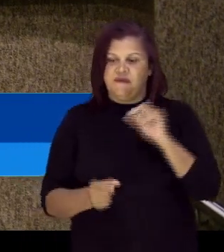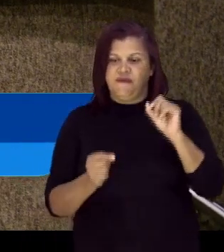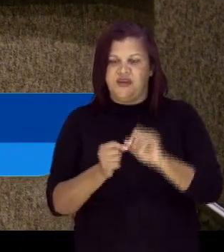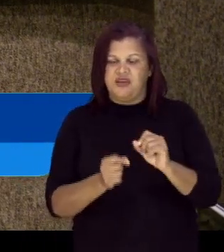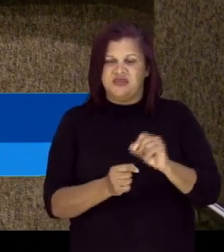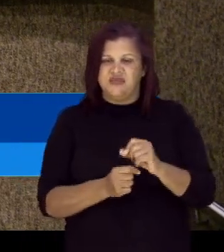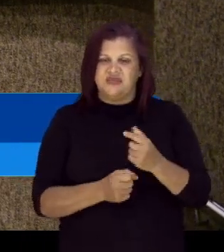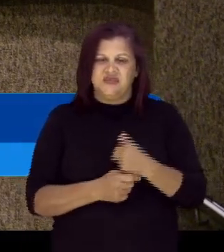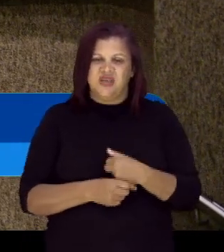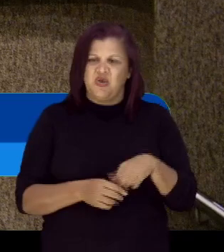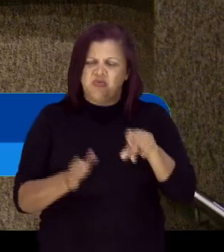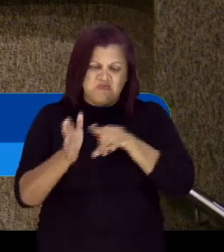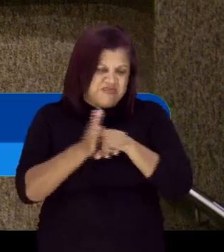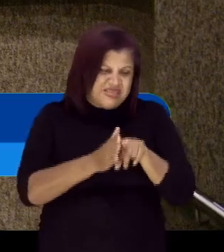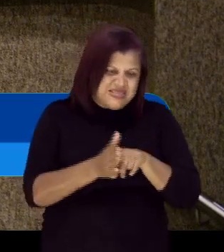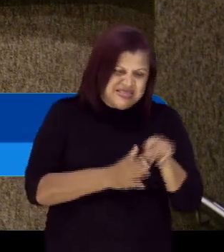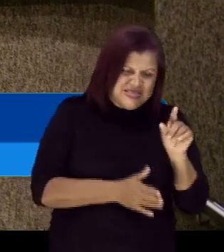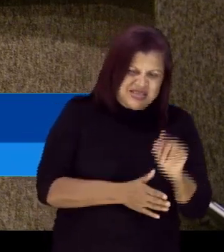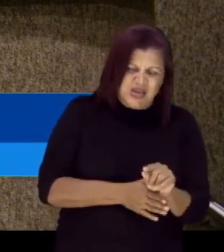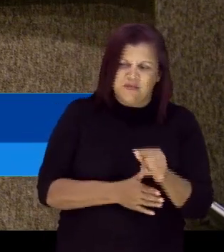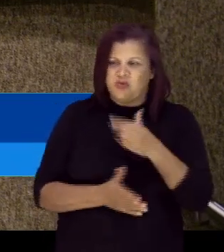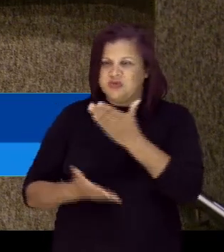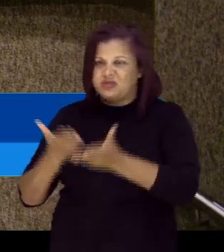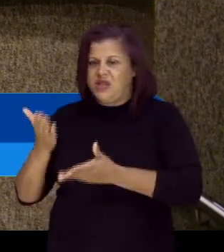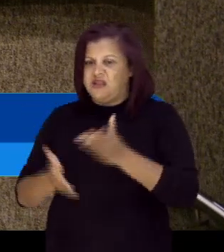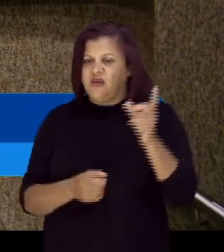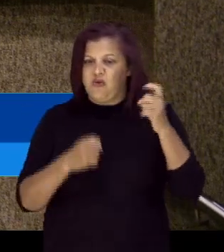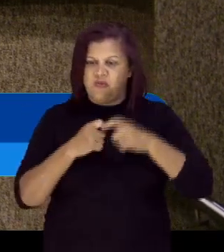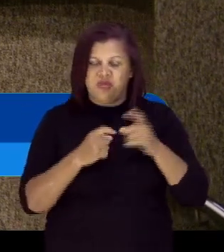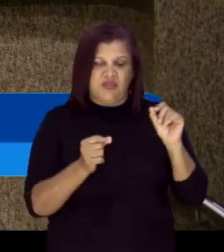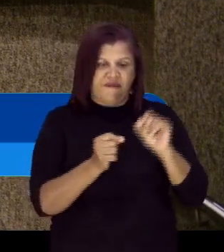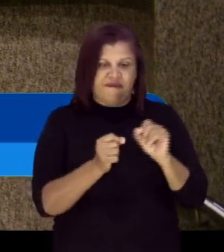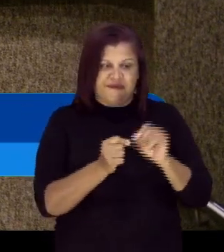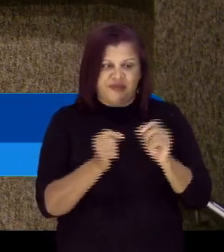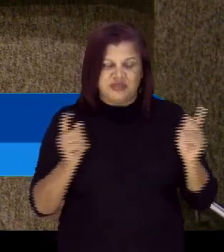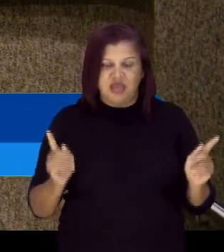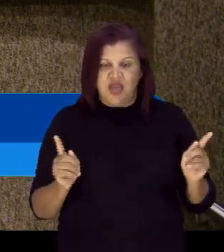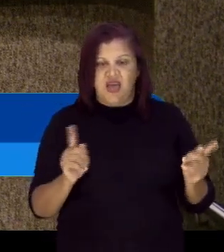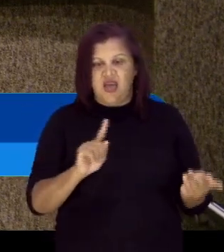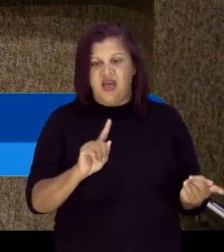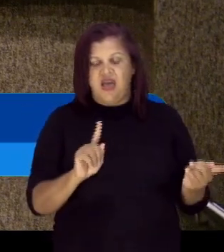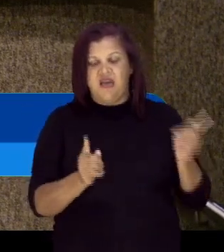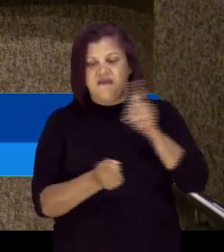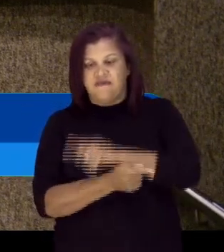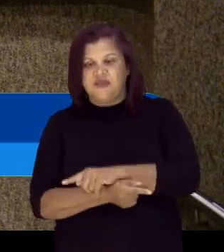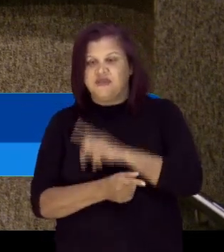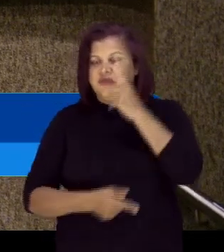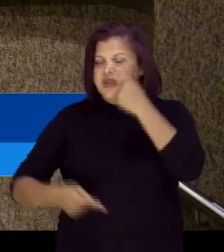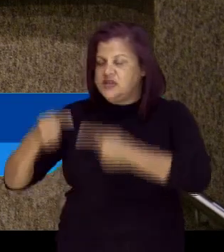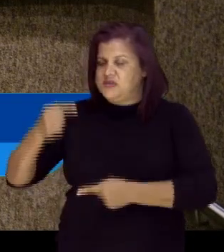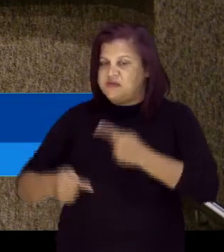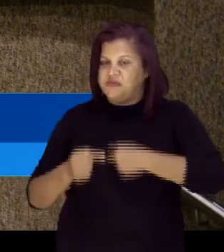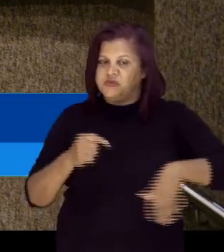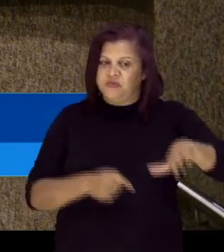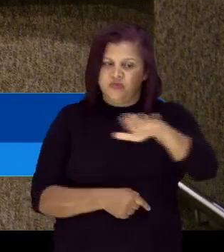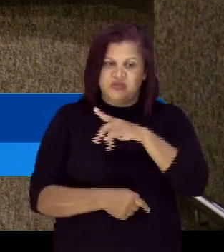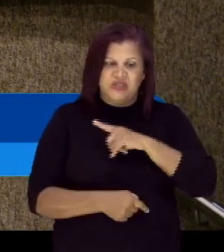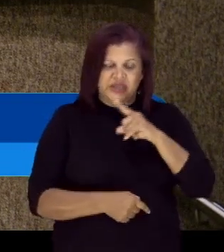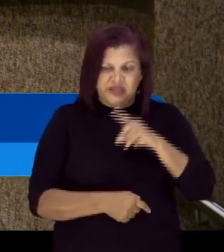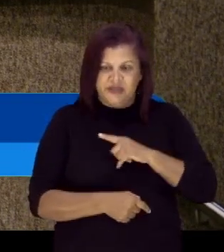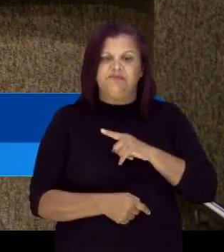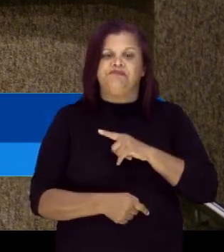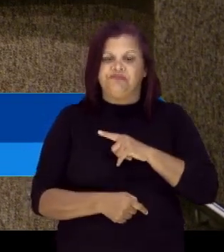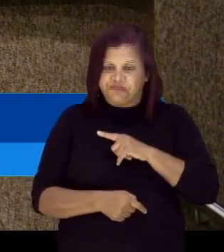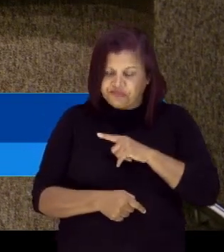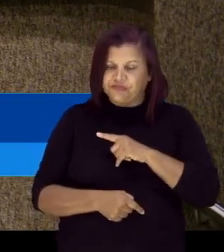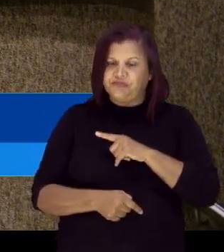pequeno exame ou se tratar com um médico. E a gente tem que fazer a inversão dessa política pública. A gente tem que fatiar isso